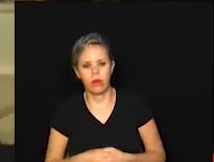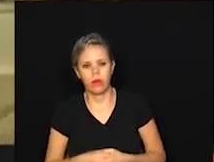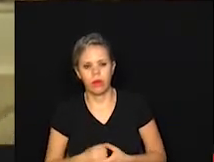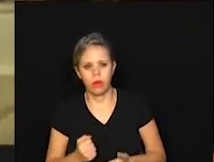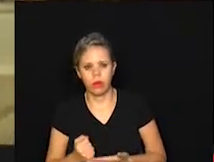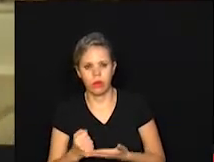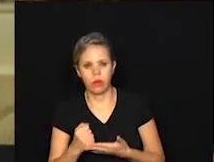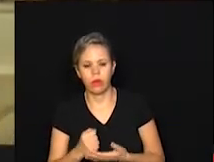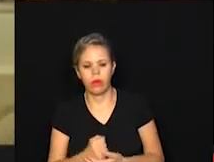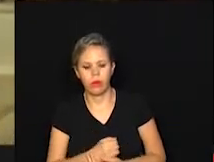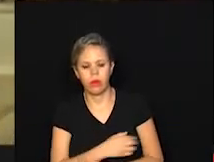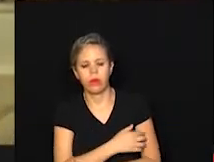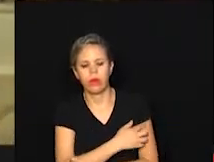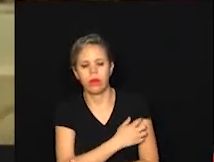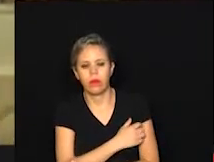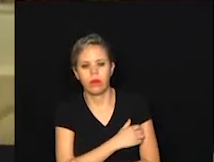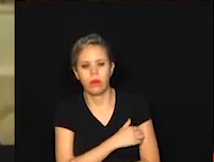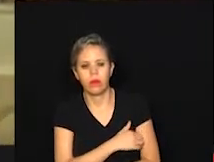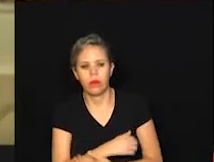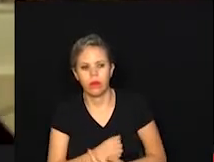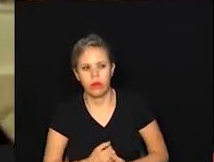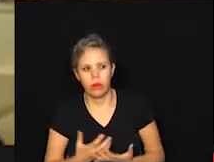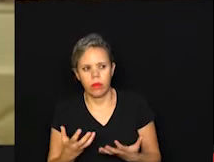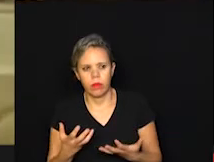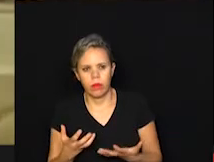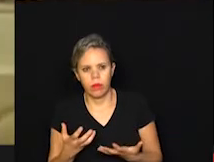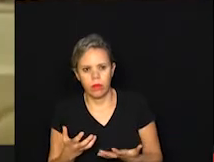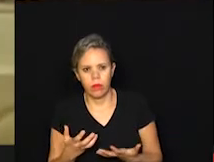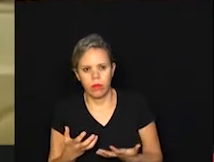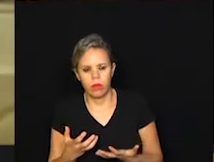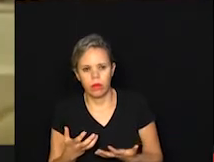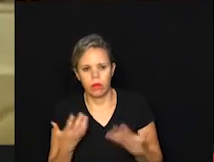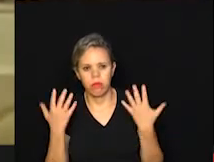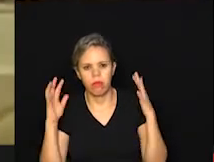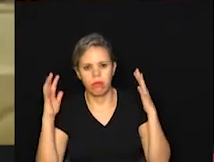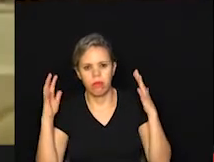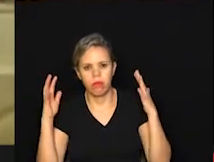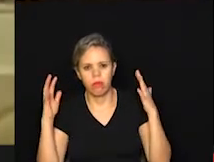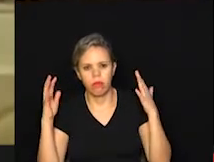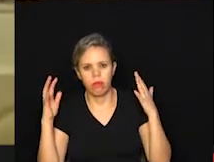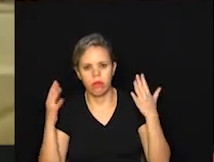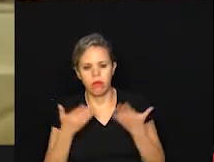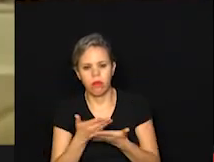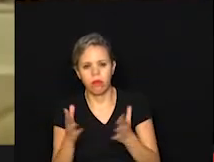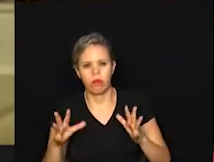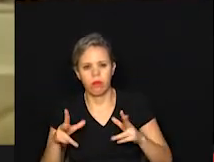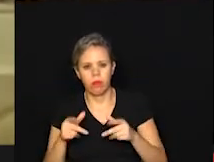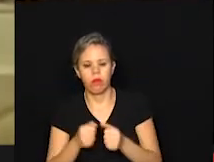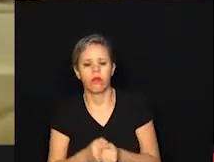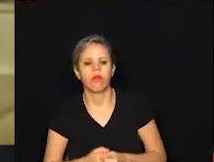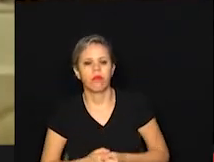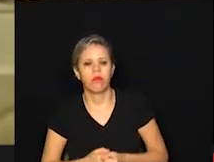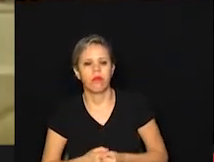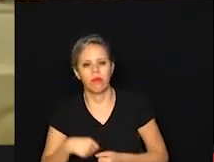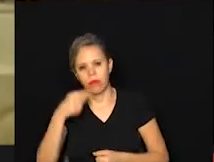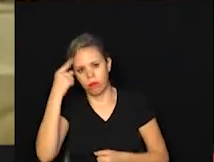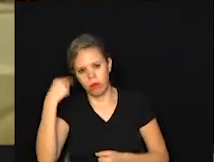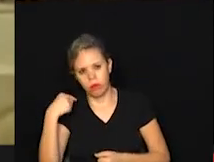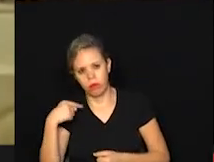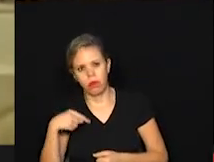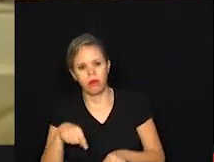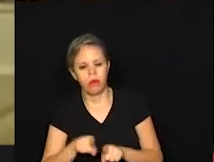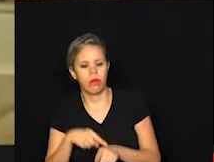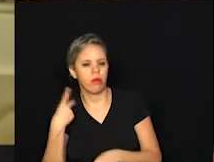isso, né, o quanto antes possível, e quero mais parabenizar aqui a todos e a todas, a Paola Miguel,